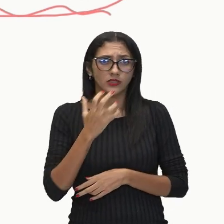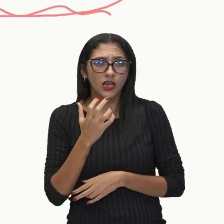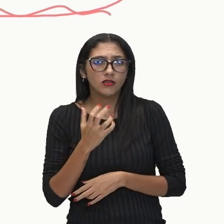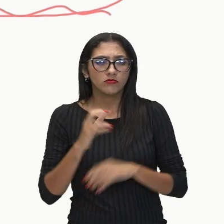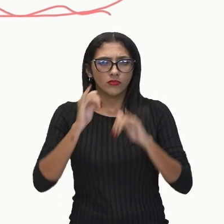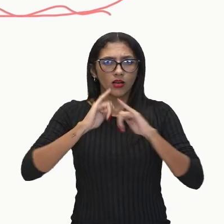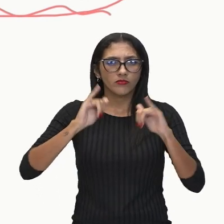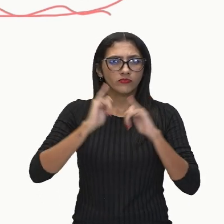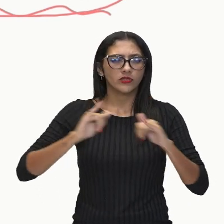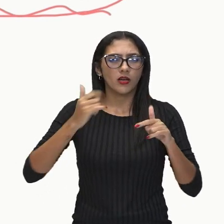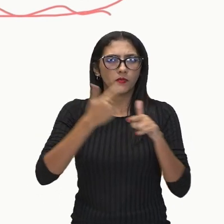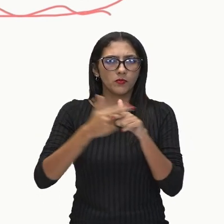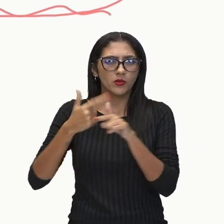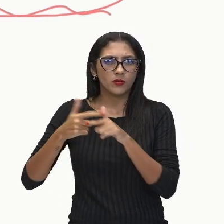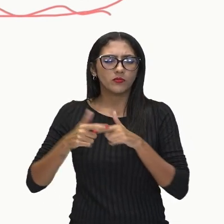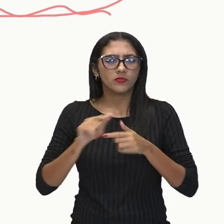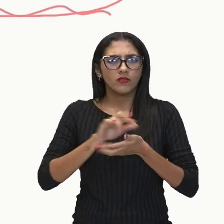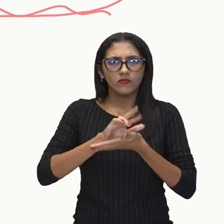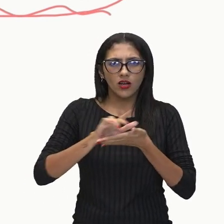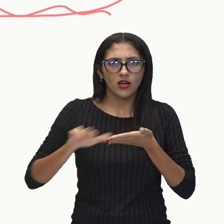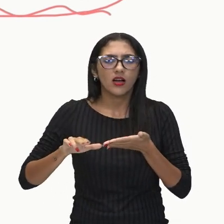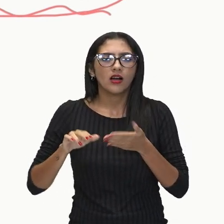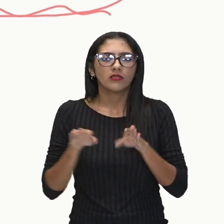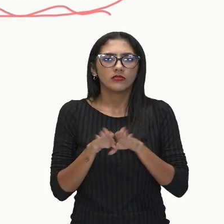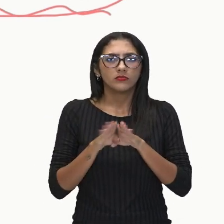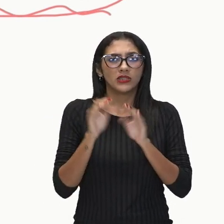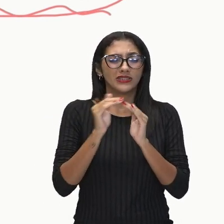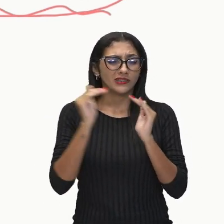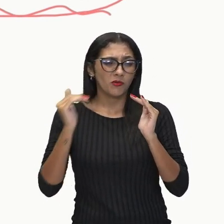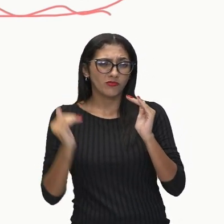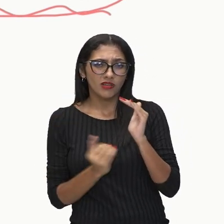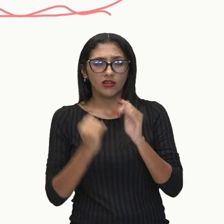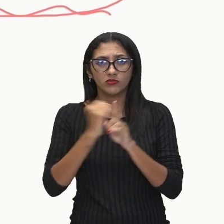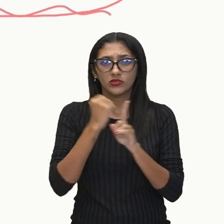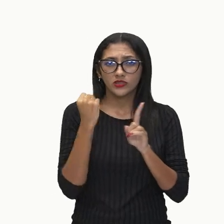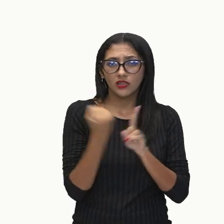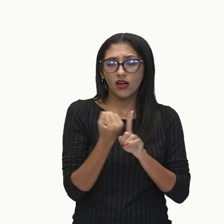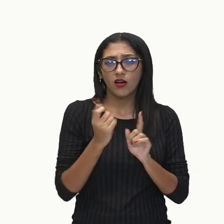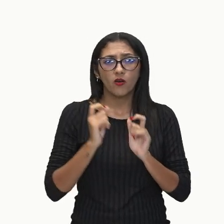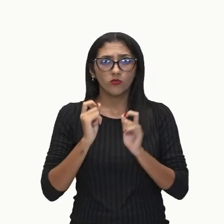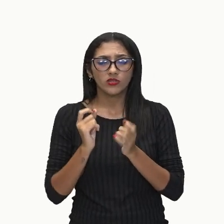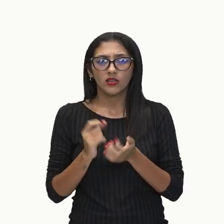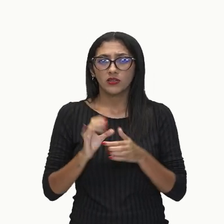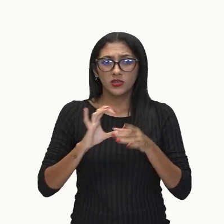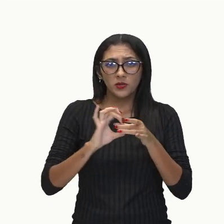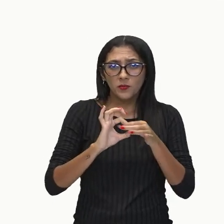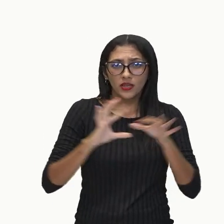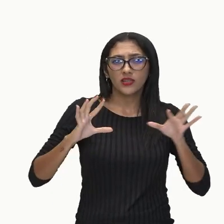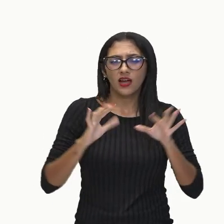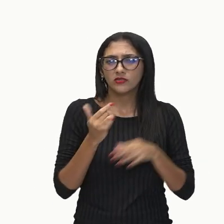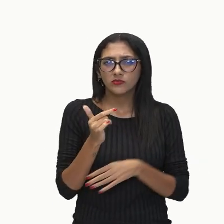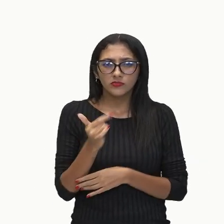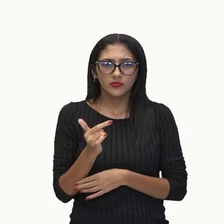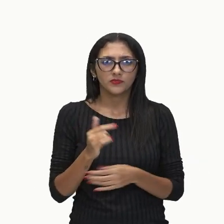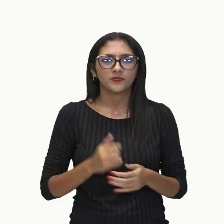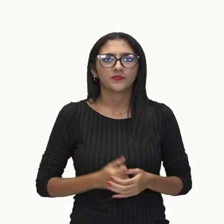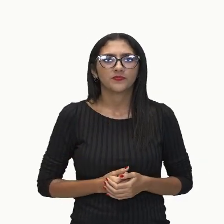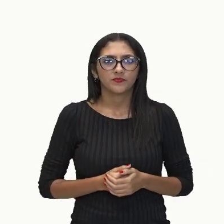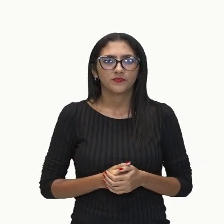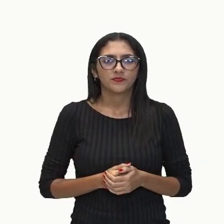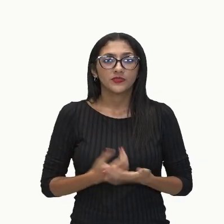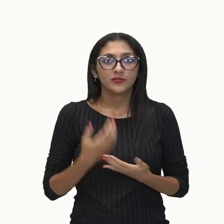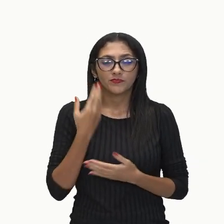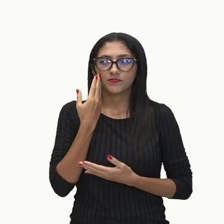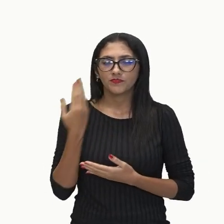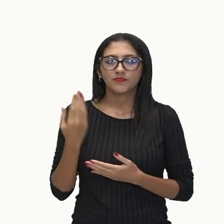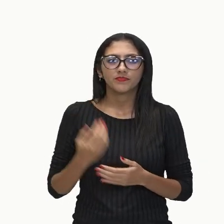denunciar toda a desigualdade, toda a questão de falta de liberdade. E aí nós vamos ter essa sequência